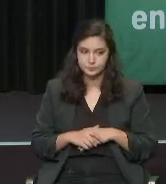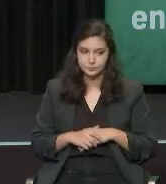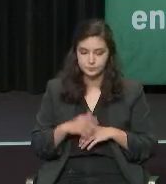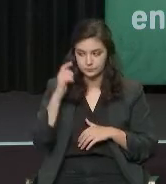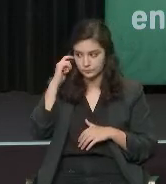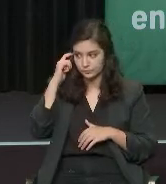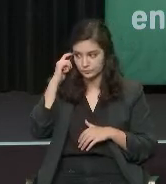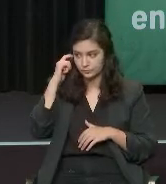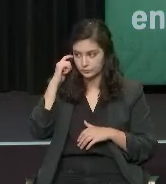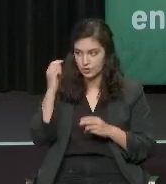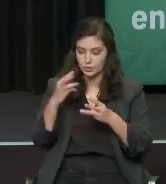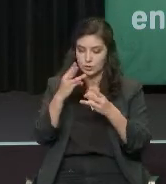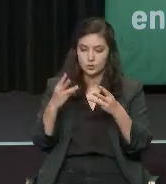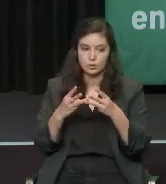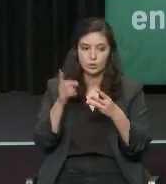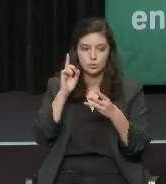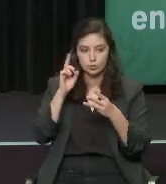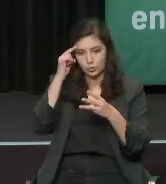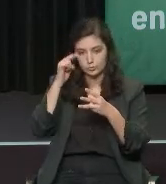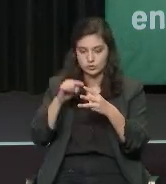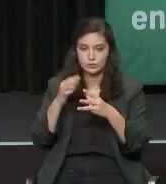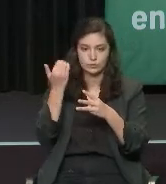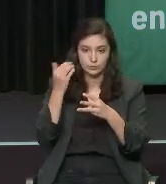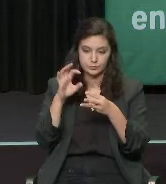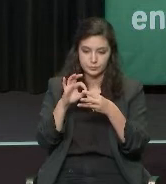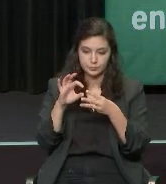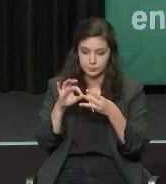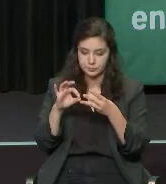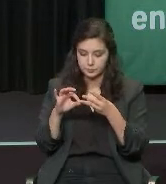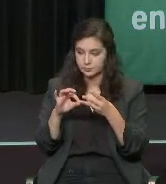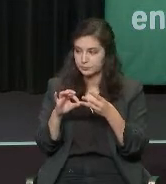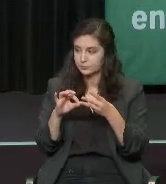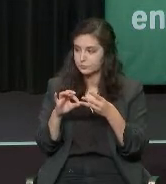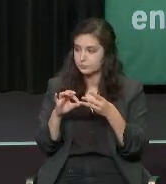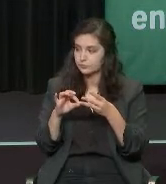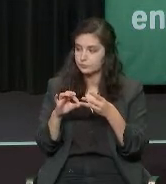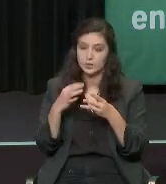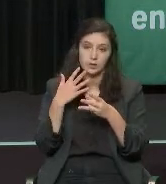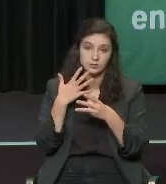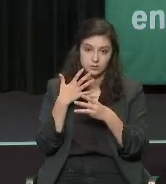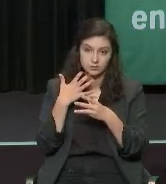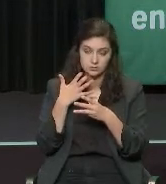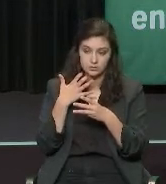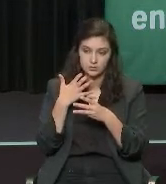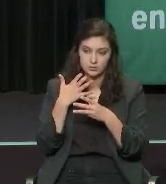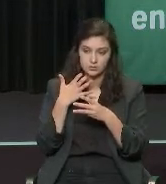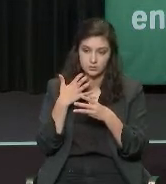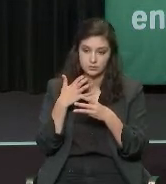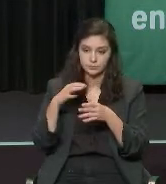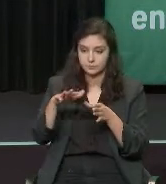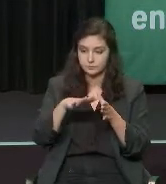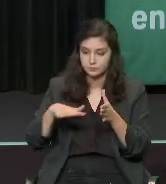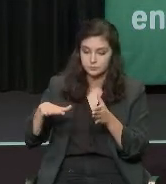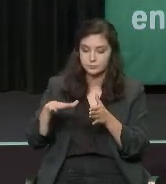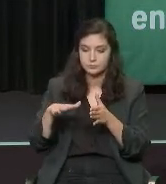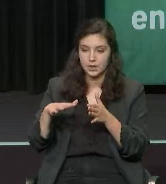Quais são os 3 pontos fundamentais para que a gente precisa de informação? É a questão da prevenção no interface urbano-rural, ou